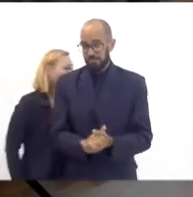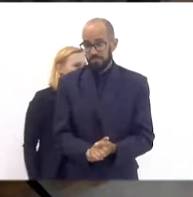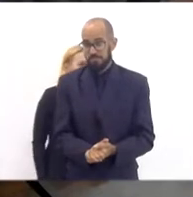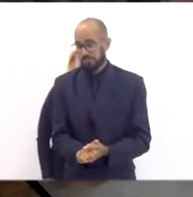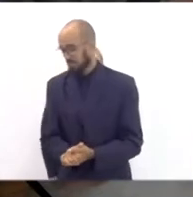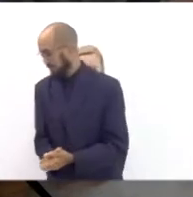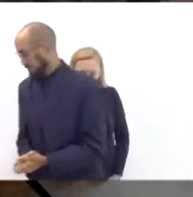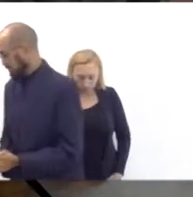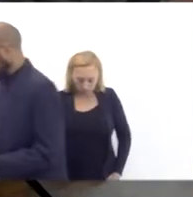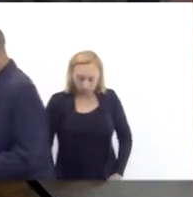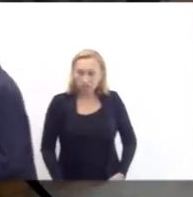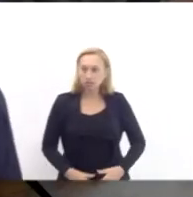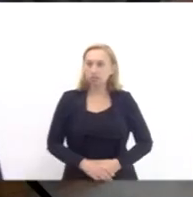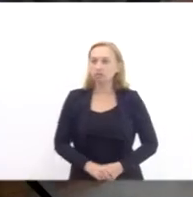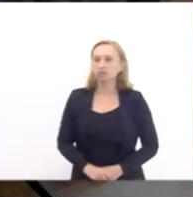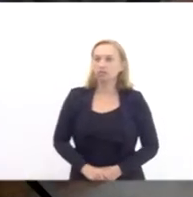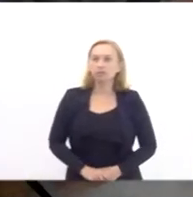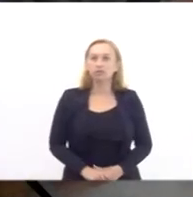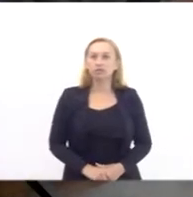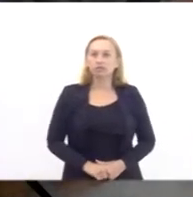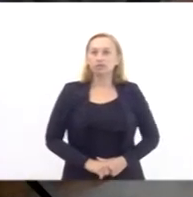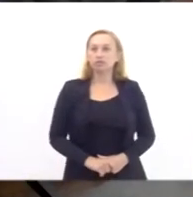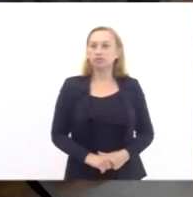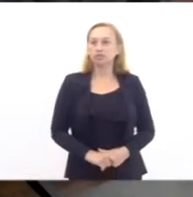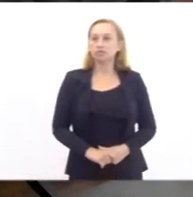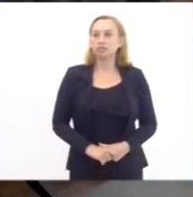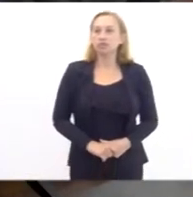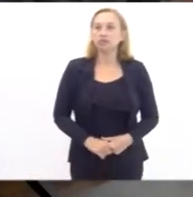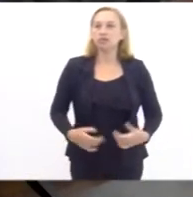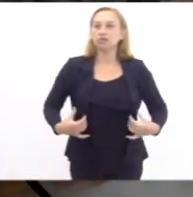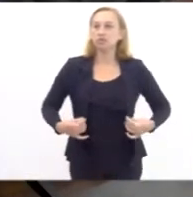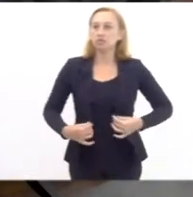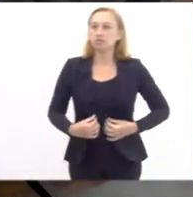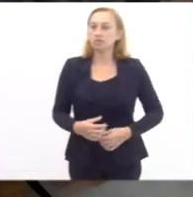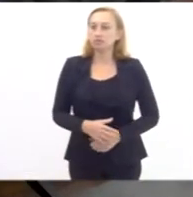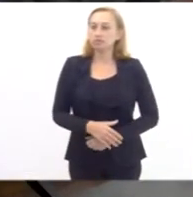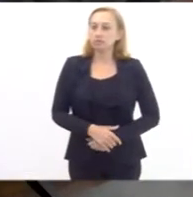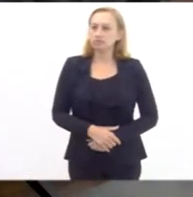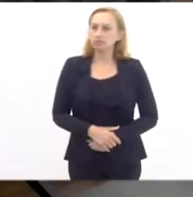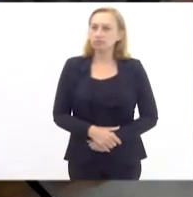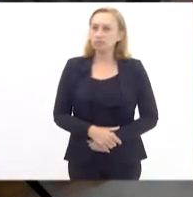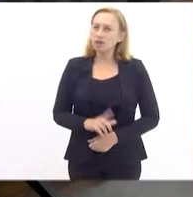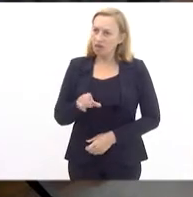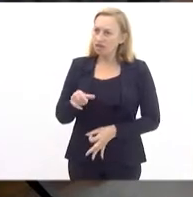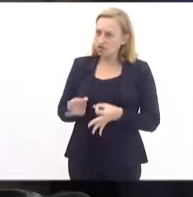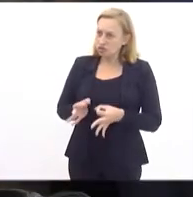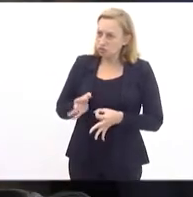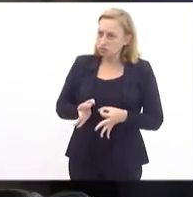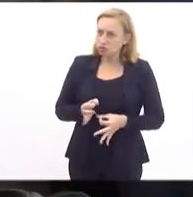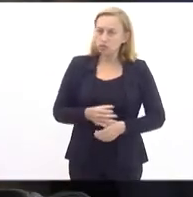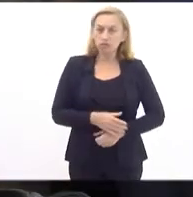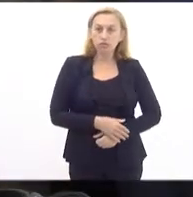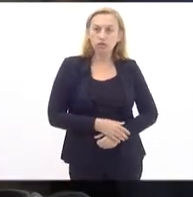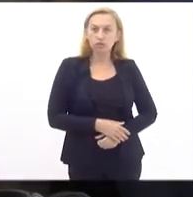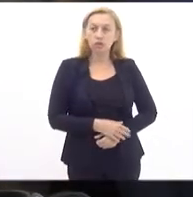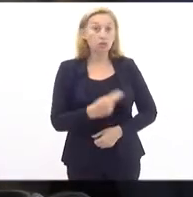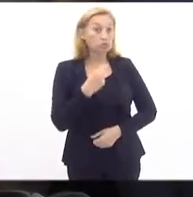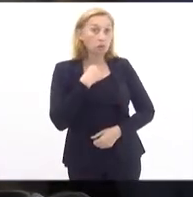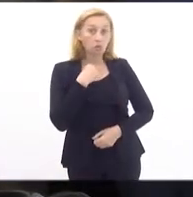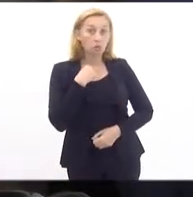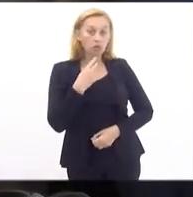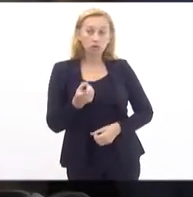com os patrões, porque a palavra é: estou quebrado. E eu não posso voltar